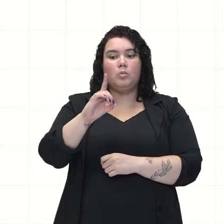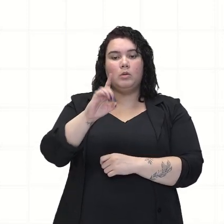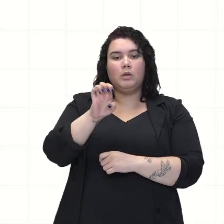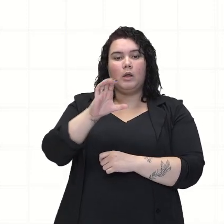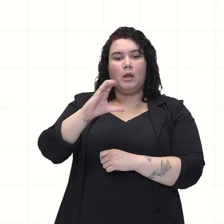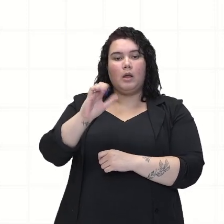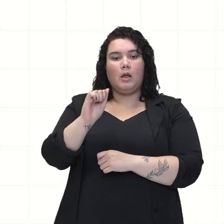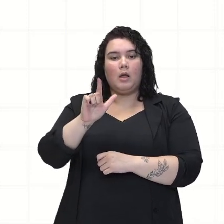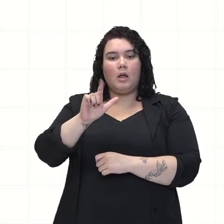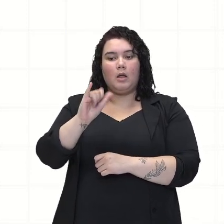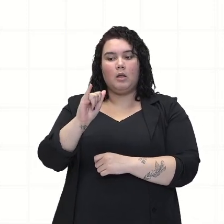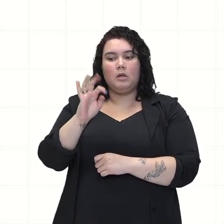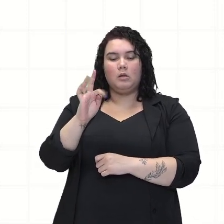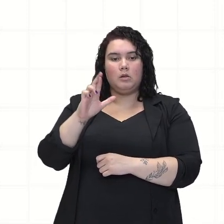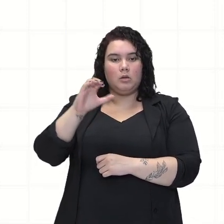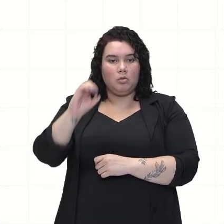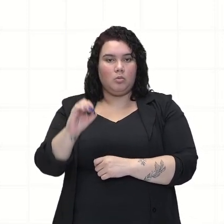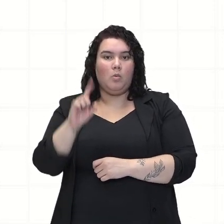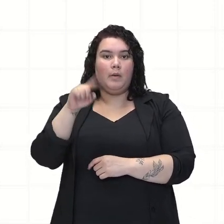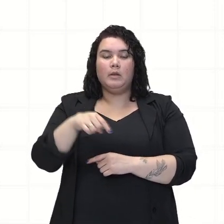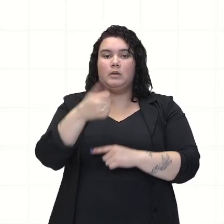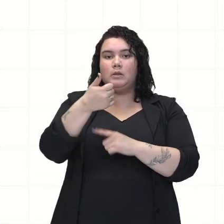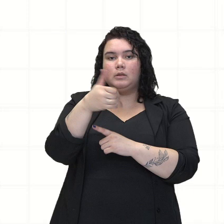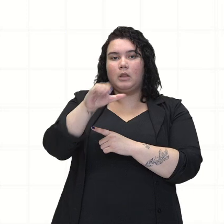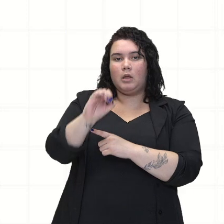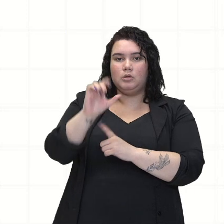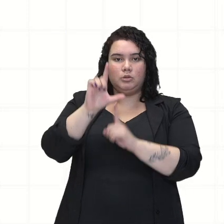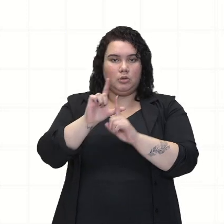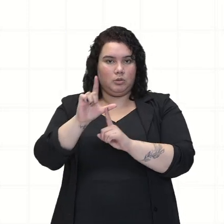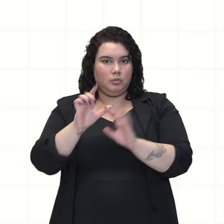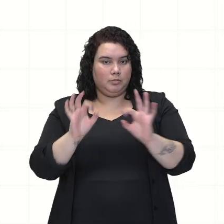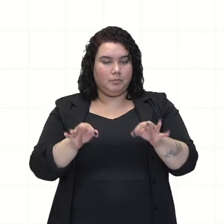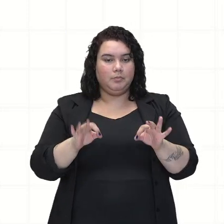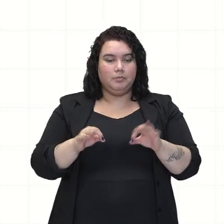os múltiplos, né?